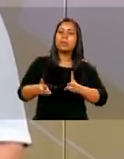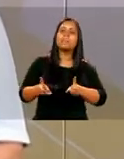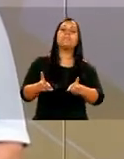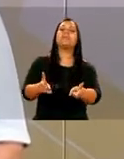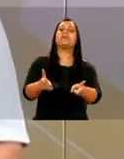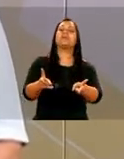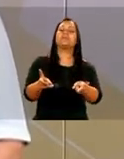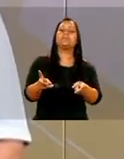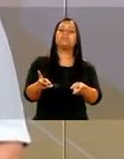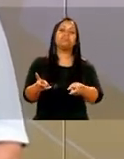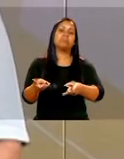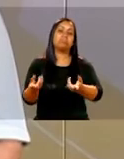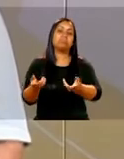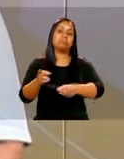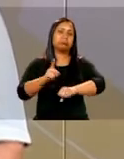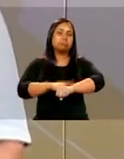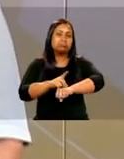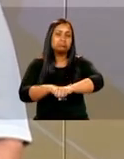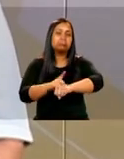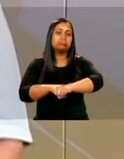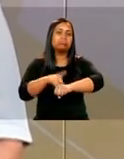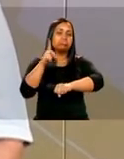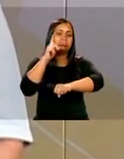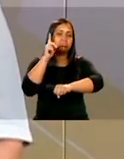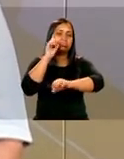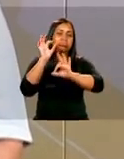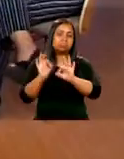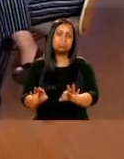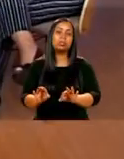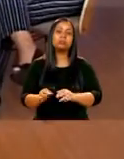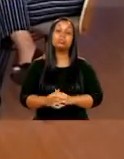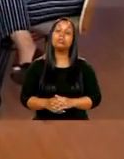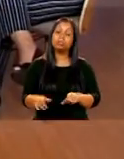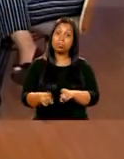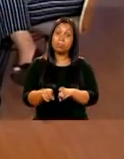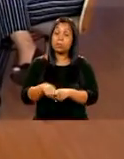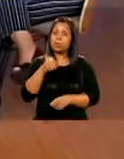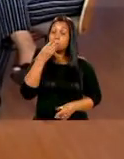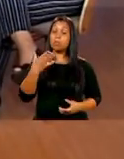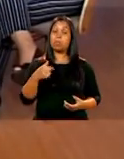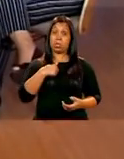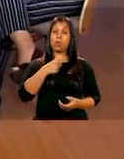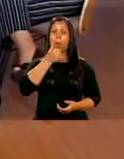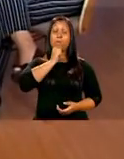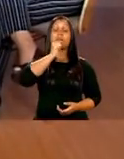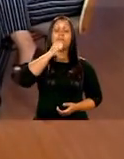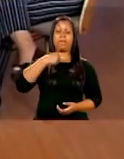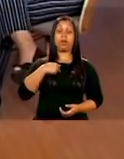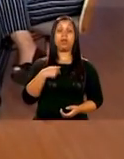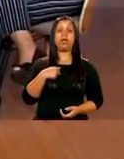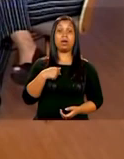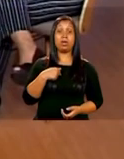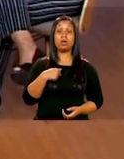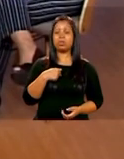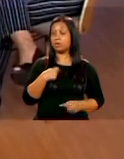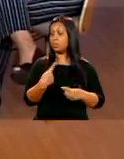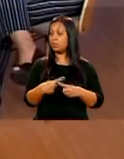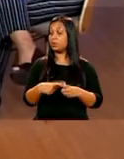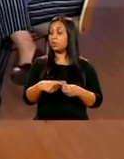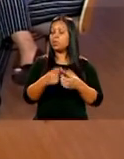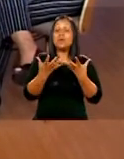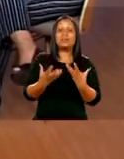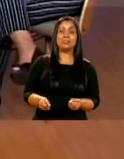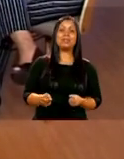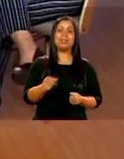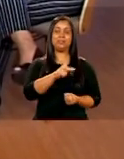a mesma carga horária, né, e com qualidade, né? E com qualidade. Então, eu como mãe, né, por que